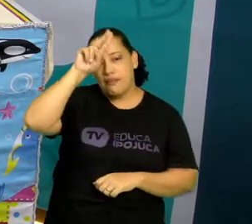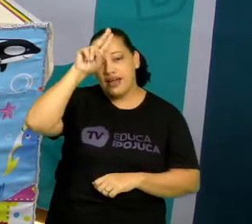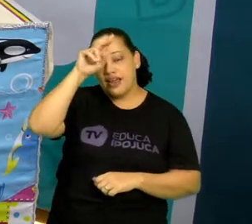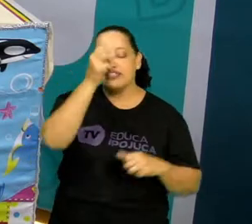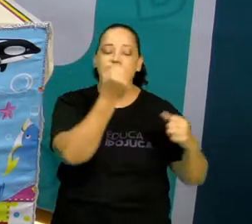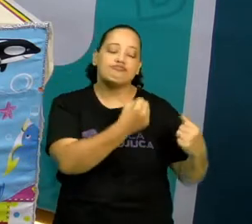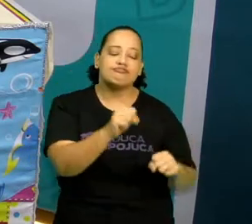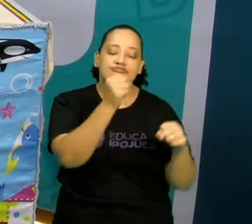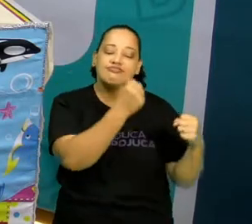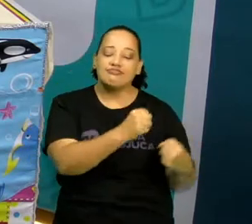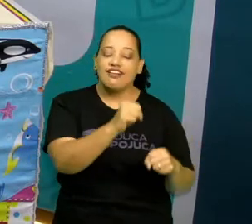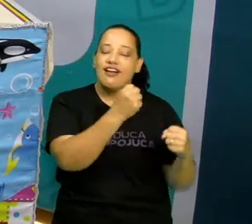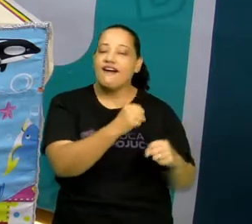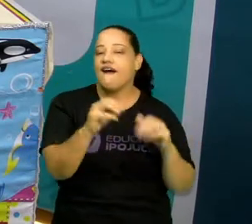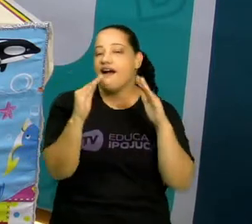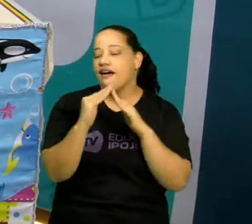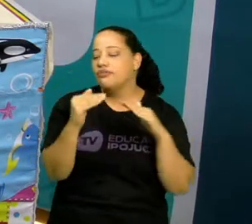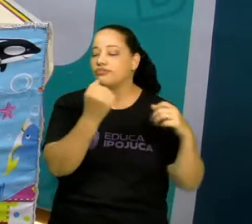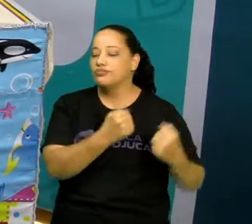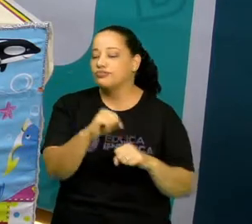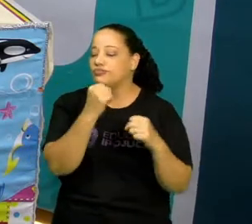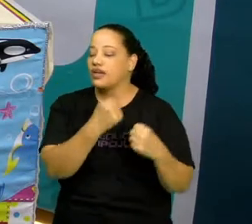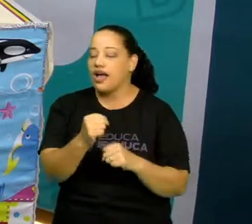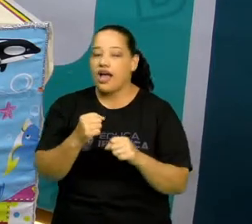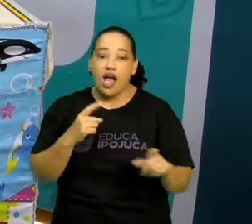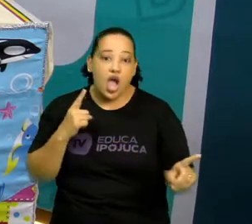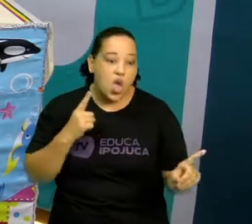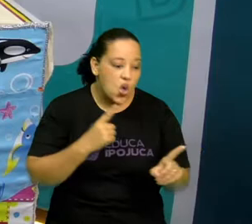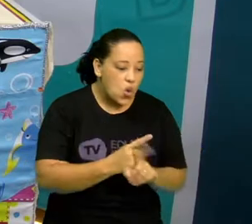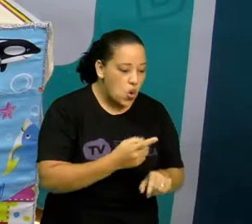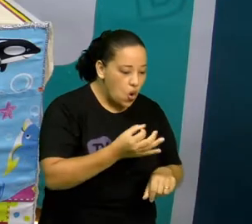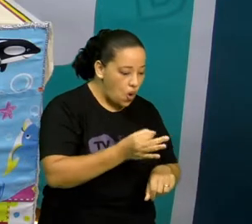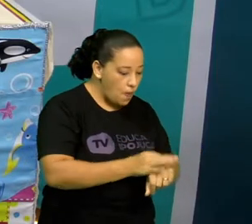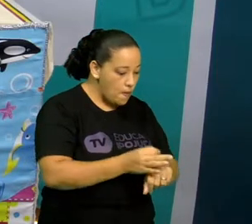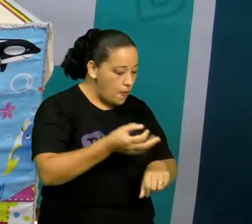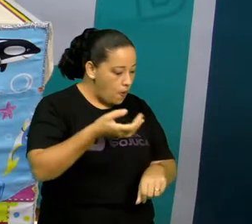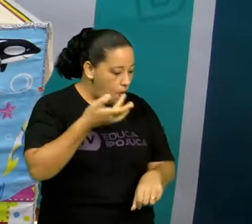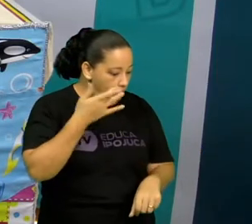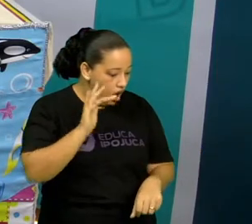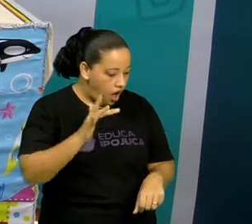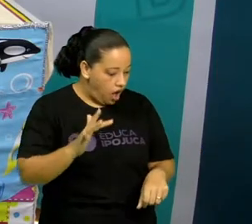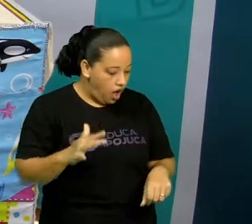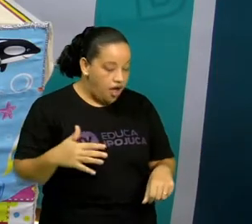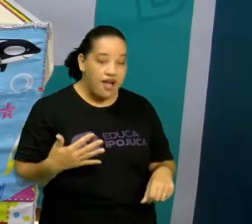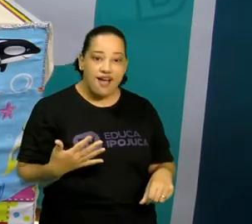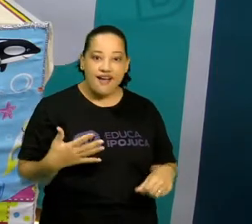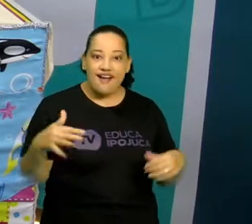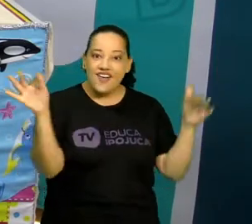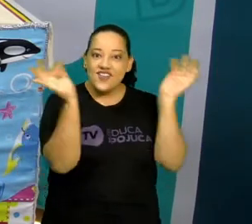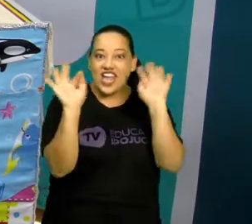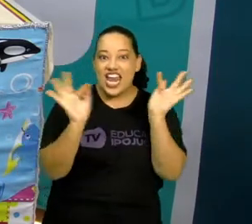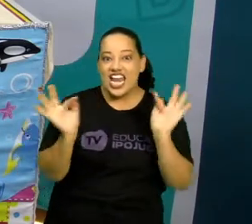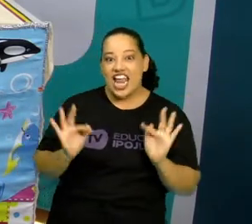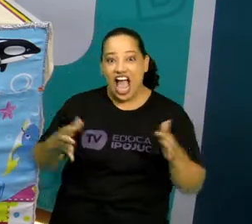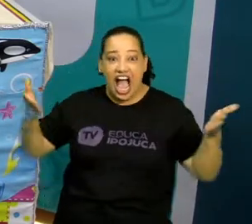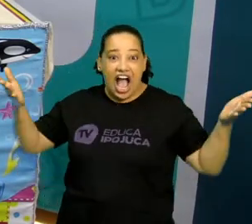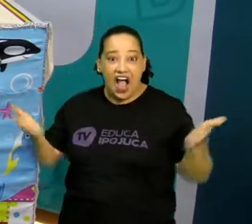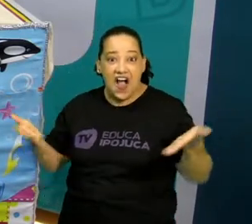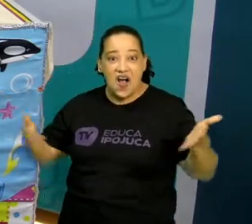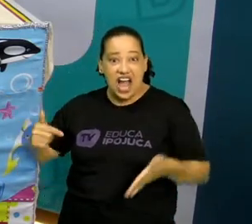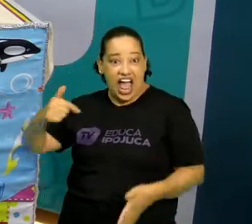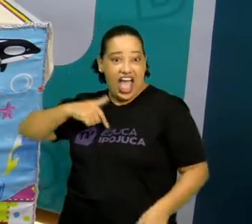casa, encontrou uma moeda e ela ficou tão feliz que ela disse, agora eu vou